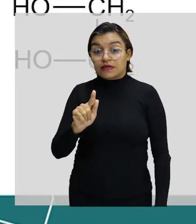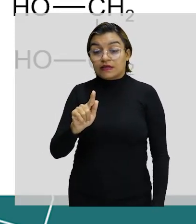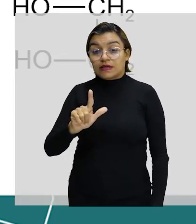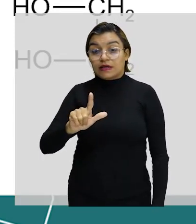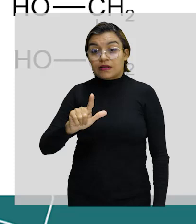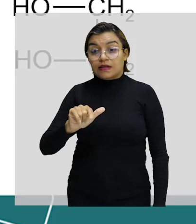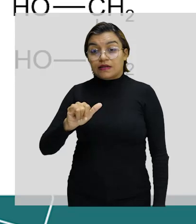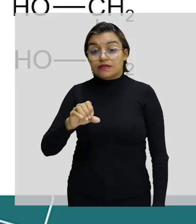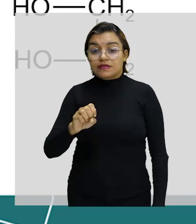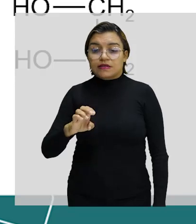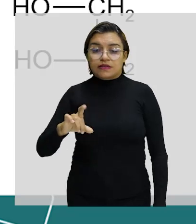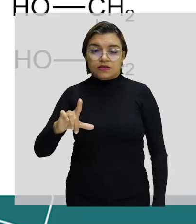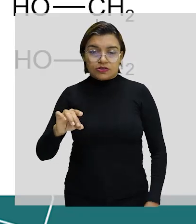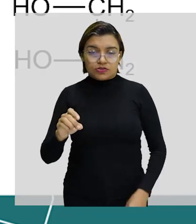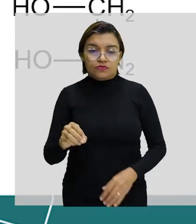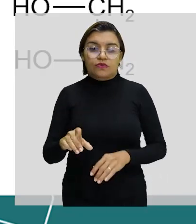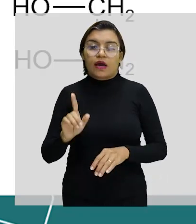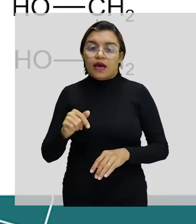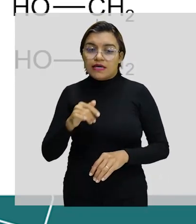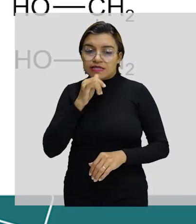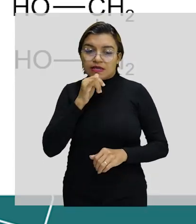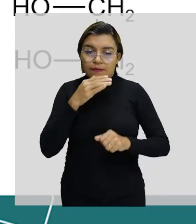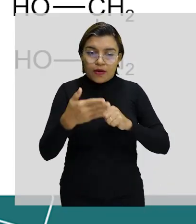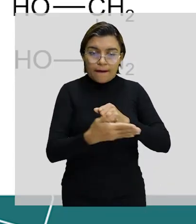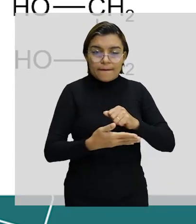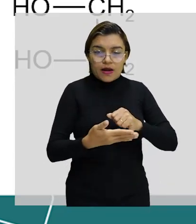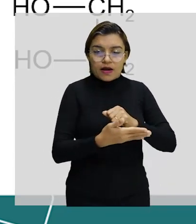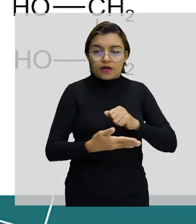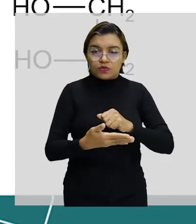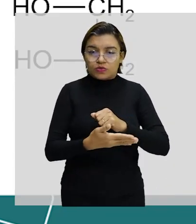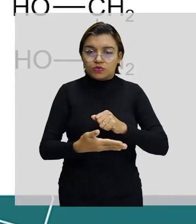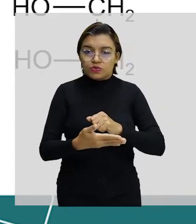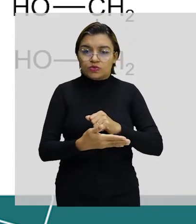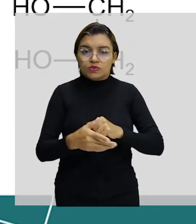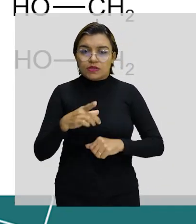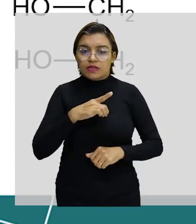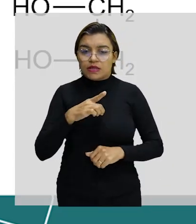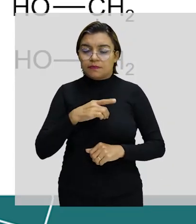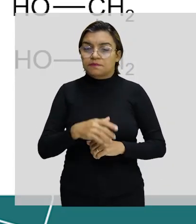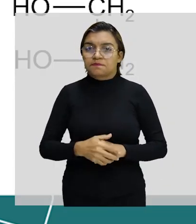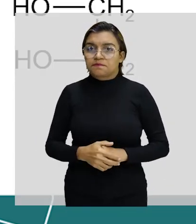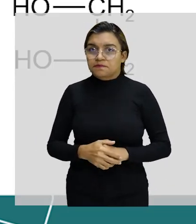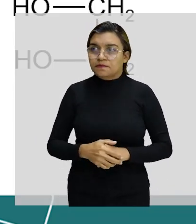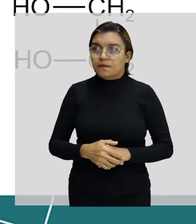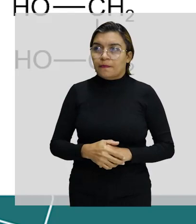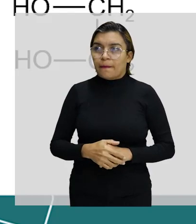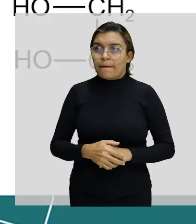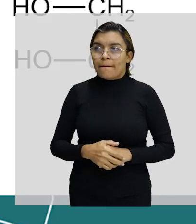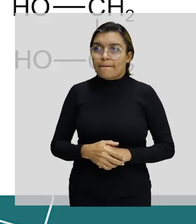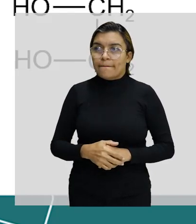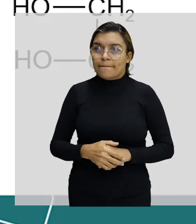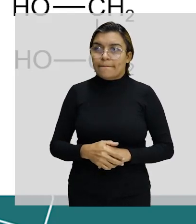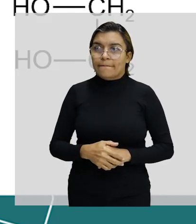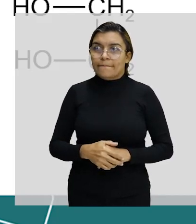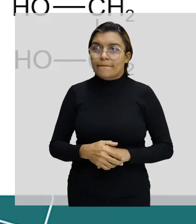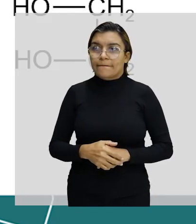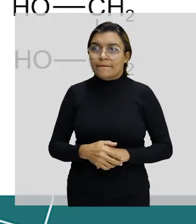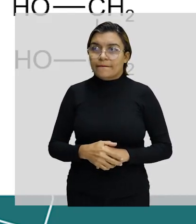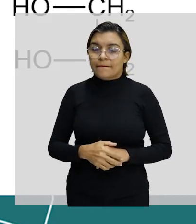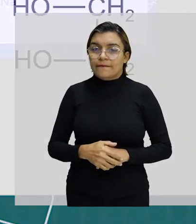com a base, a soda cáustica, e como resultado, nós vamos ter a formação do